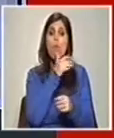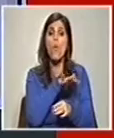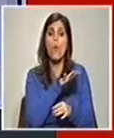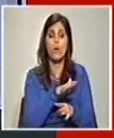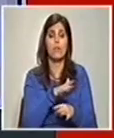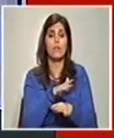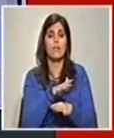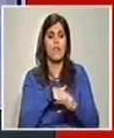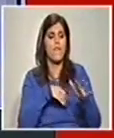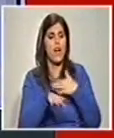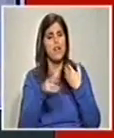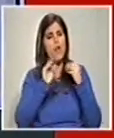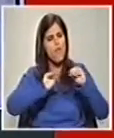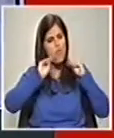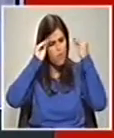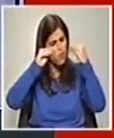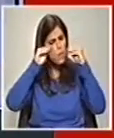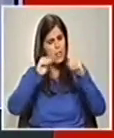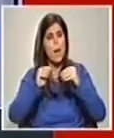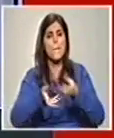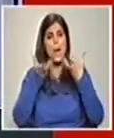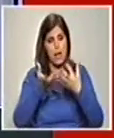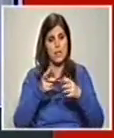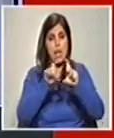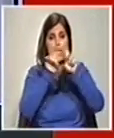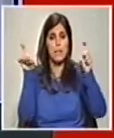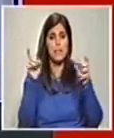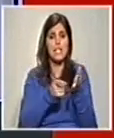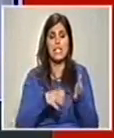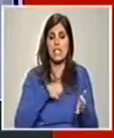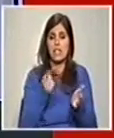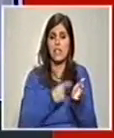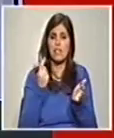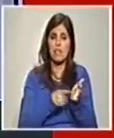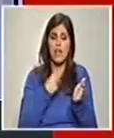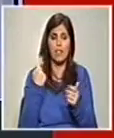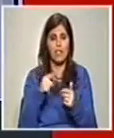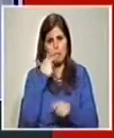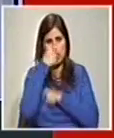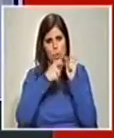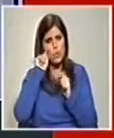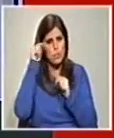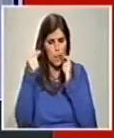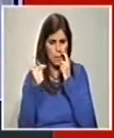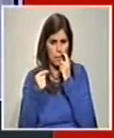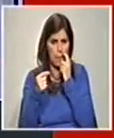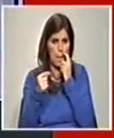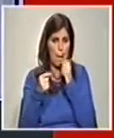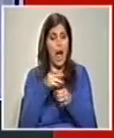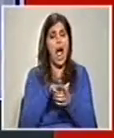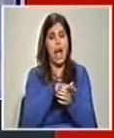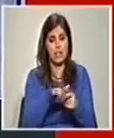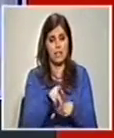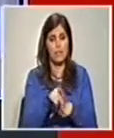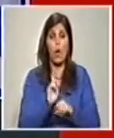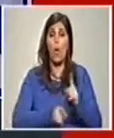mais formação, o que quer dizer que as empresas sentem a necessidade de ter gente especializada nesta área. É um pouco aquilo